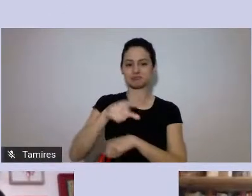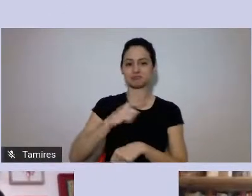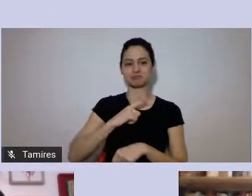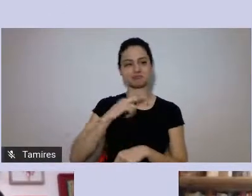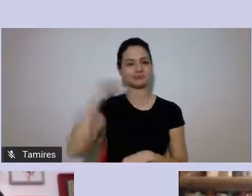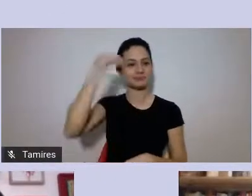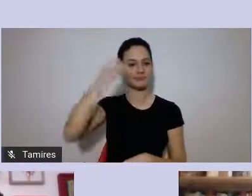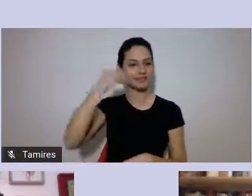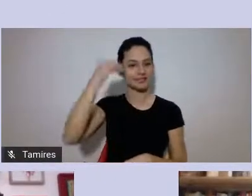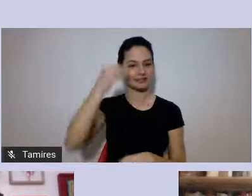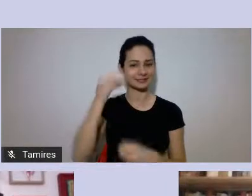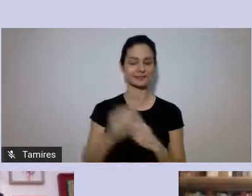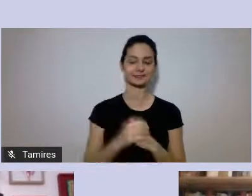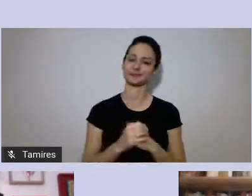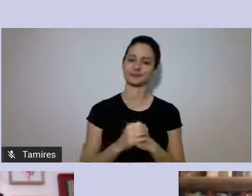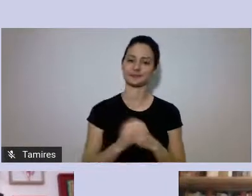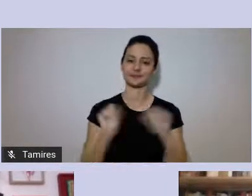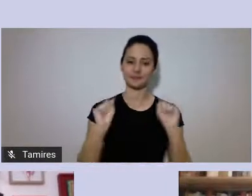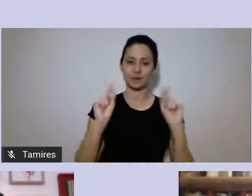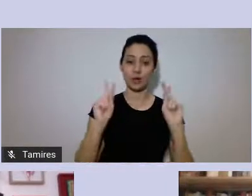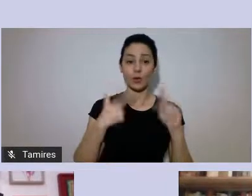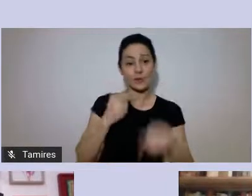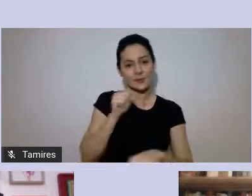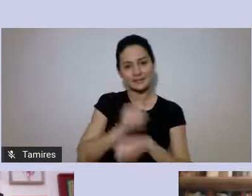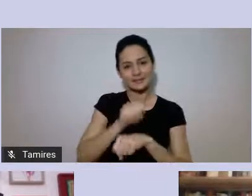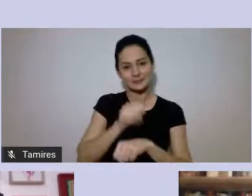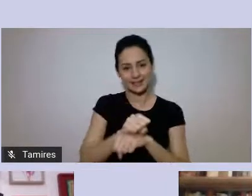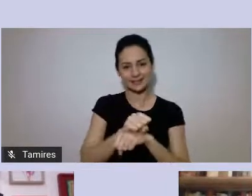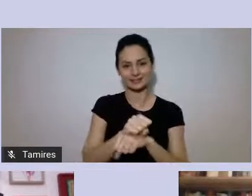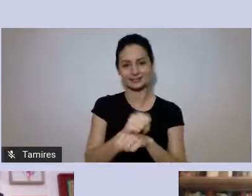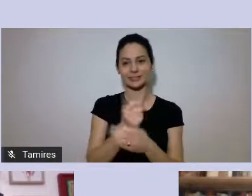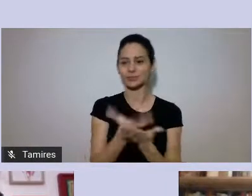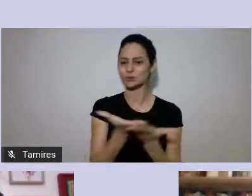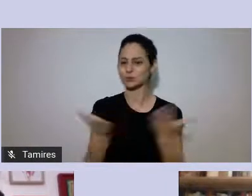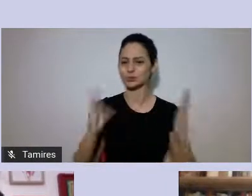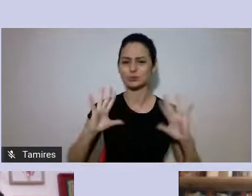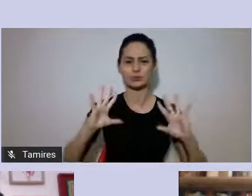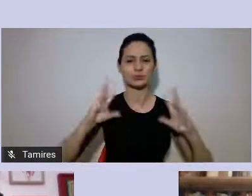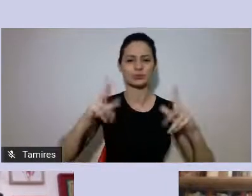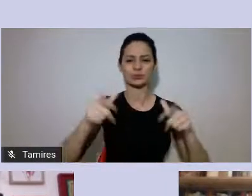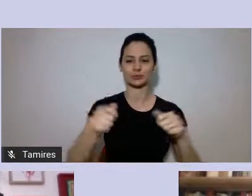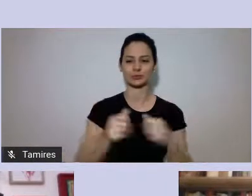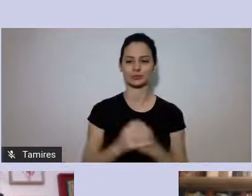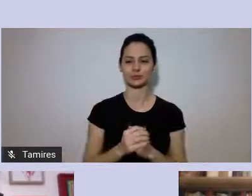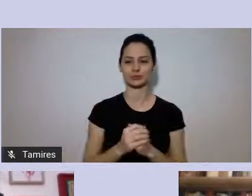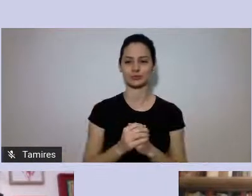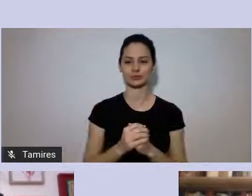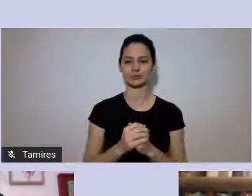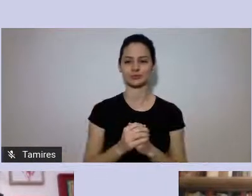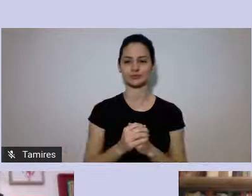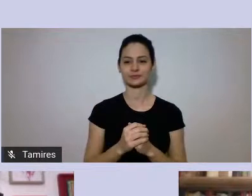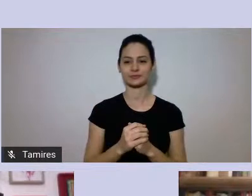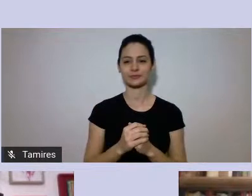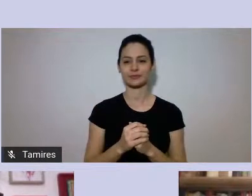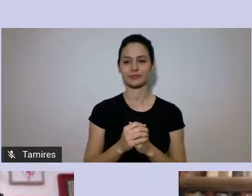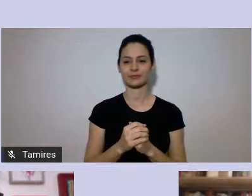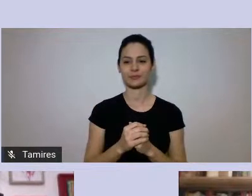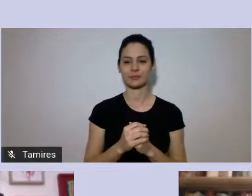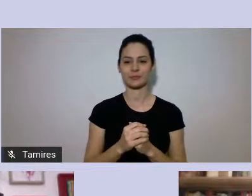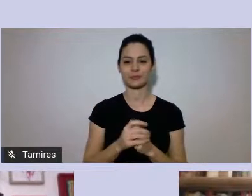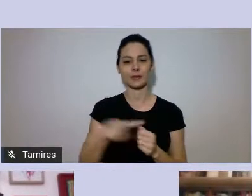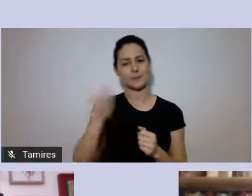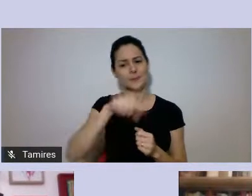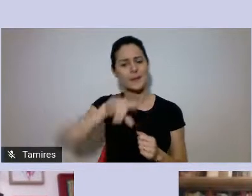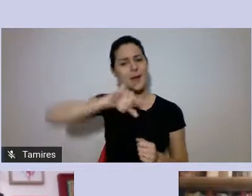ok? Eu espero que todos, né, possam aproveitar